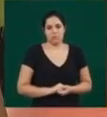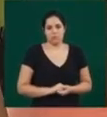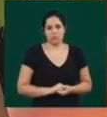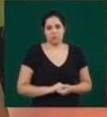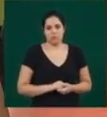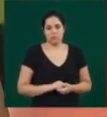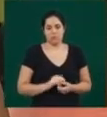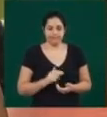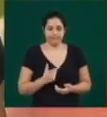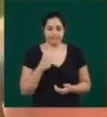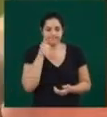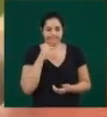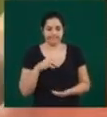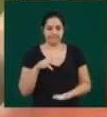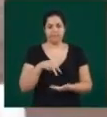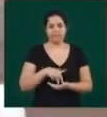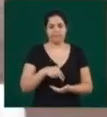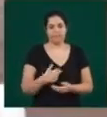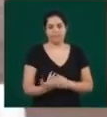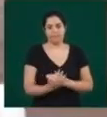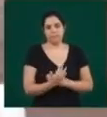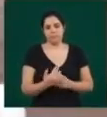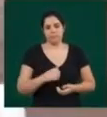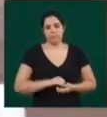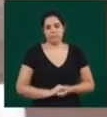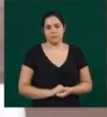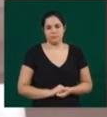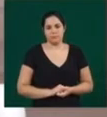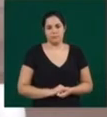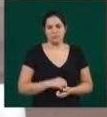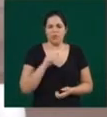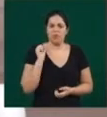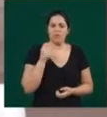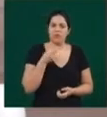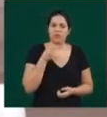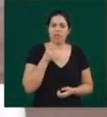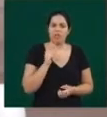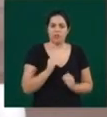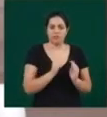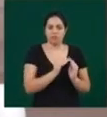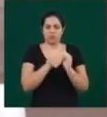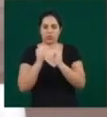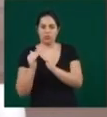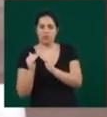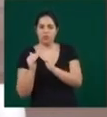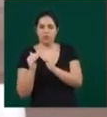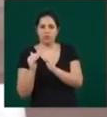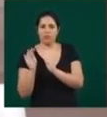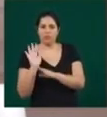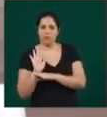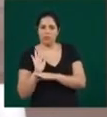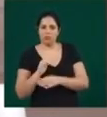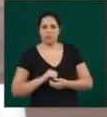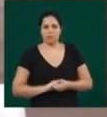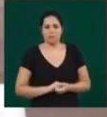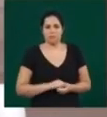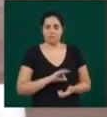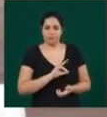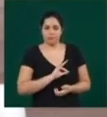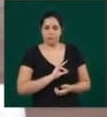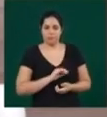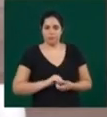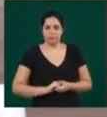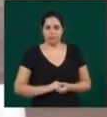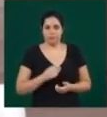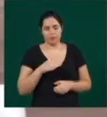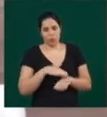ficar de pé, né, que nos ajuda bastante. Você já ouviu falar no projeto Vizinhança Solidária, desenvolvido pela Polícia Militar? Eu vou conversar com o